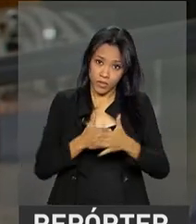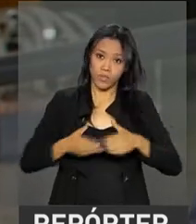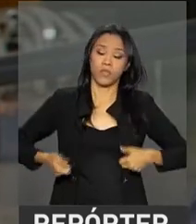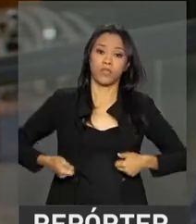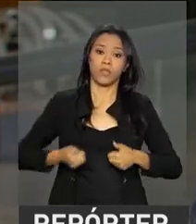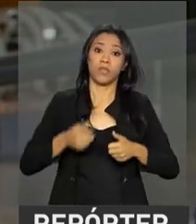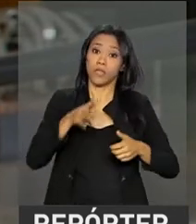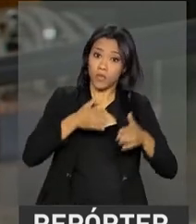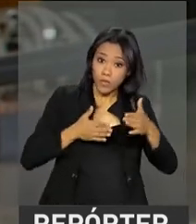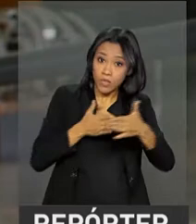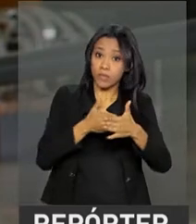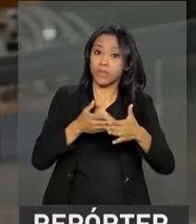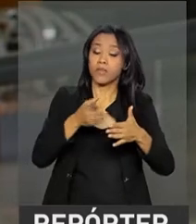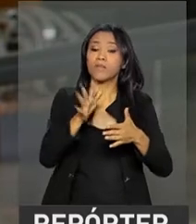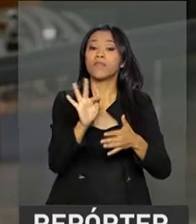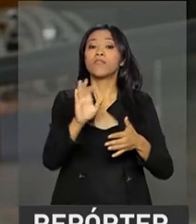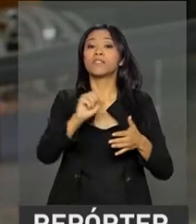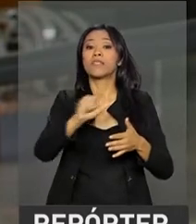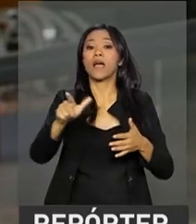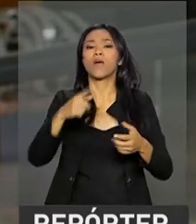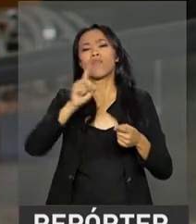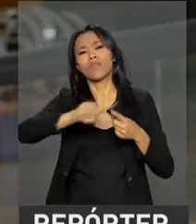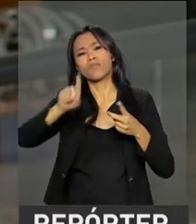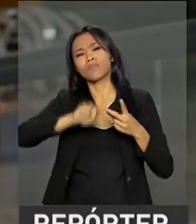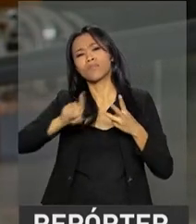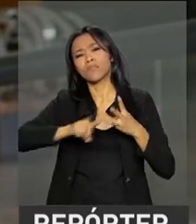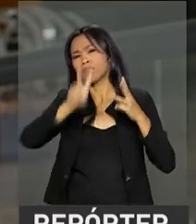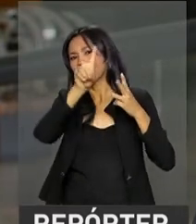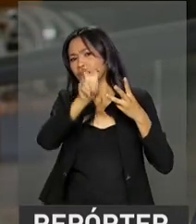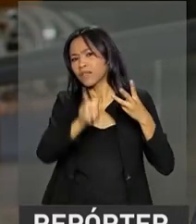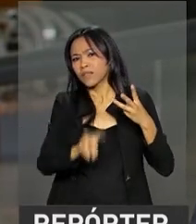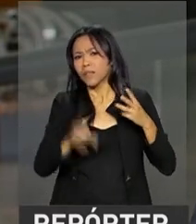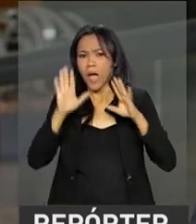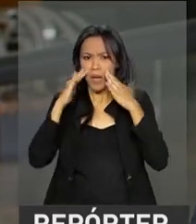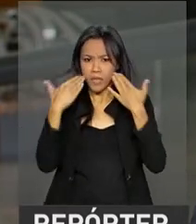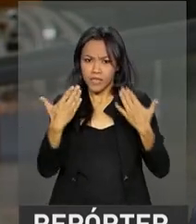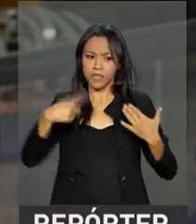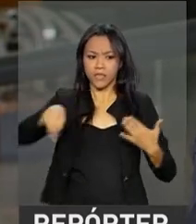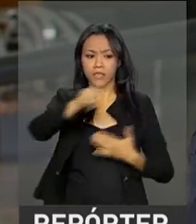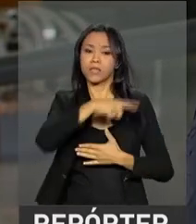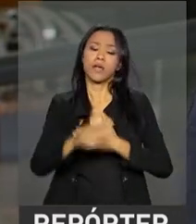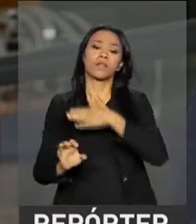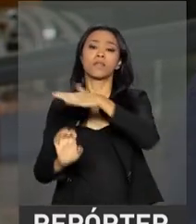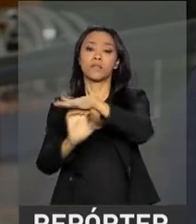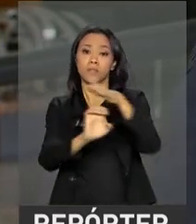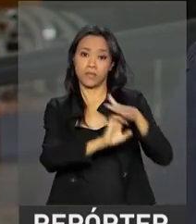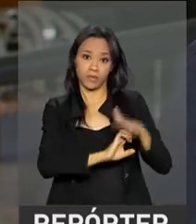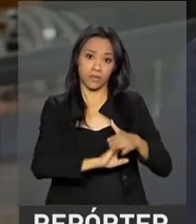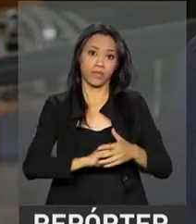brasileira, foram outros temas apresentados por ele aos investidores estrangeiros.